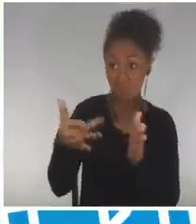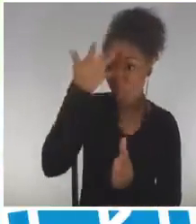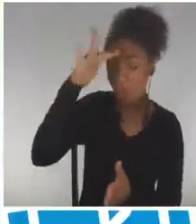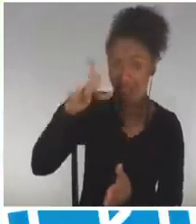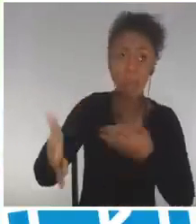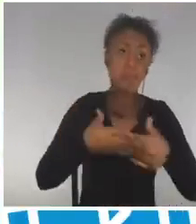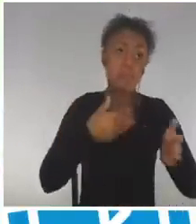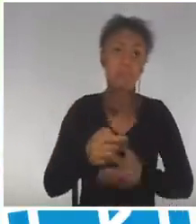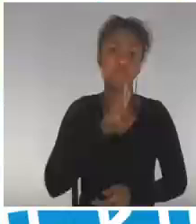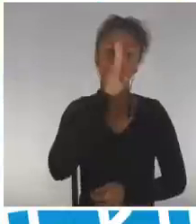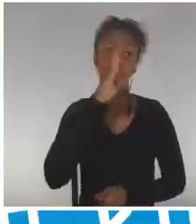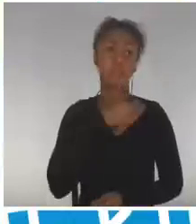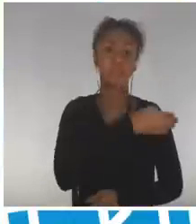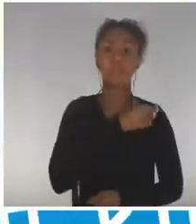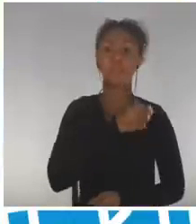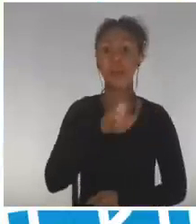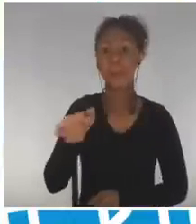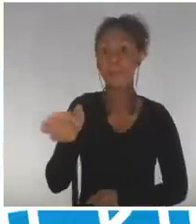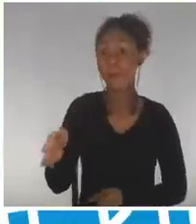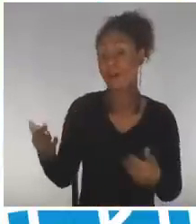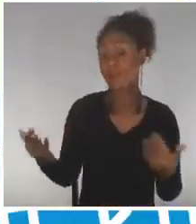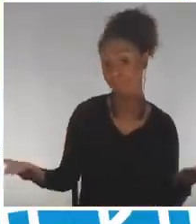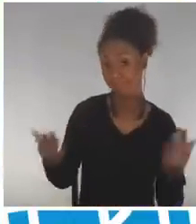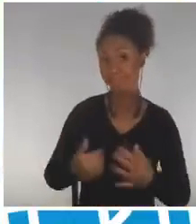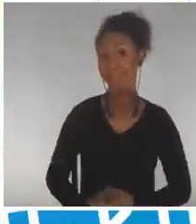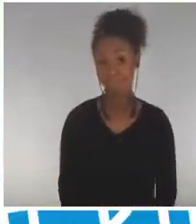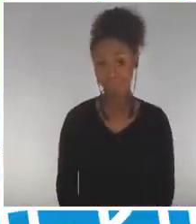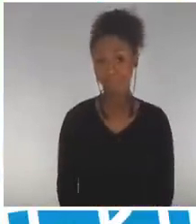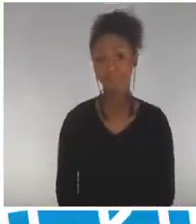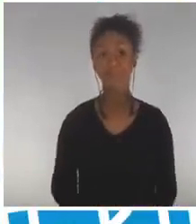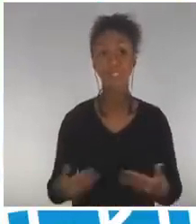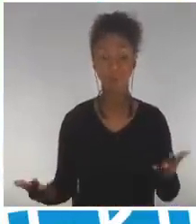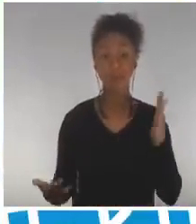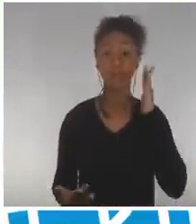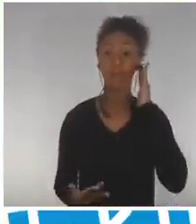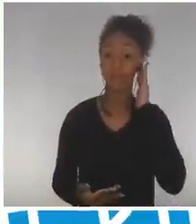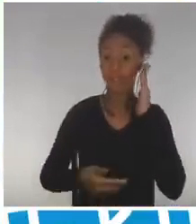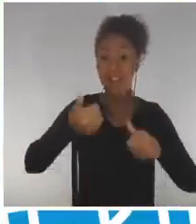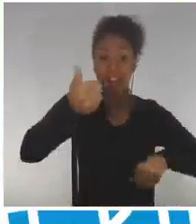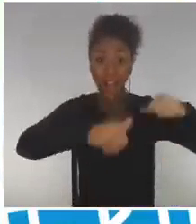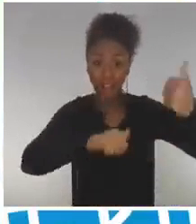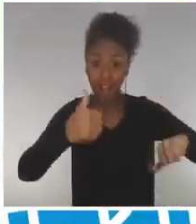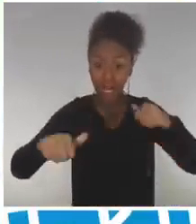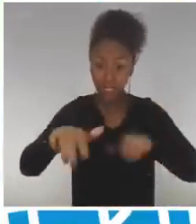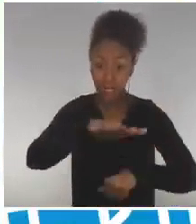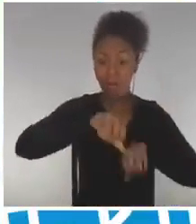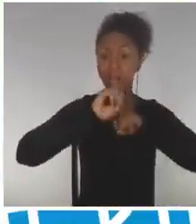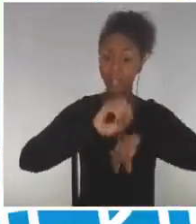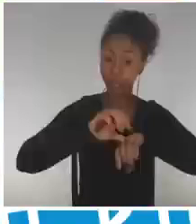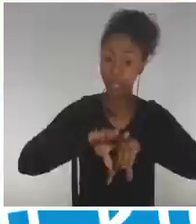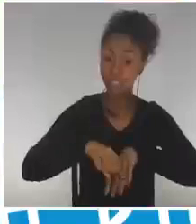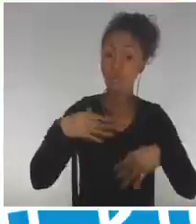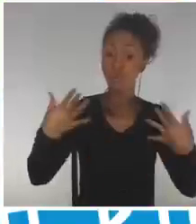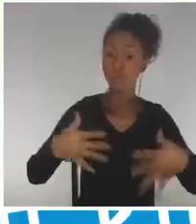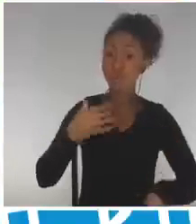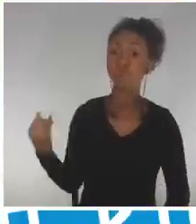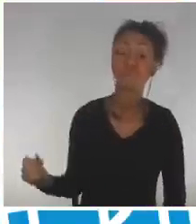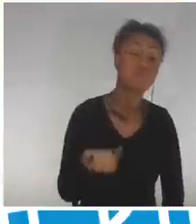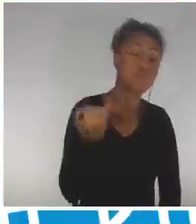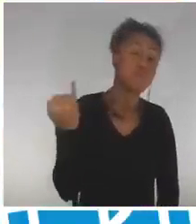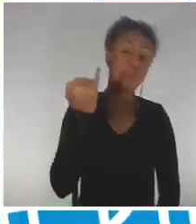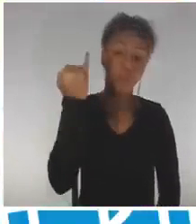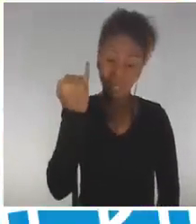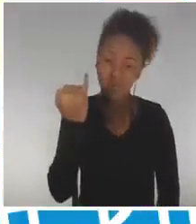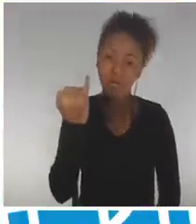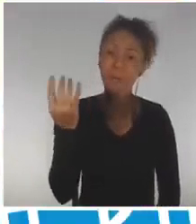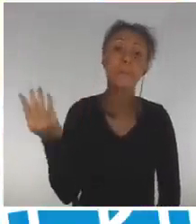serve. Né? Então, nesse sentido, né, as avaliações educacionais, estou colocando isso porque é fundamental, elas são fundamentais,